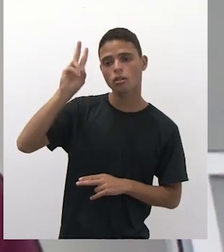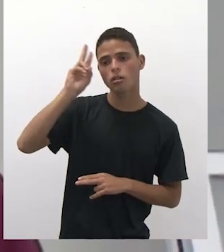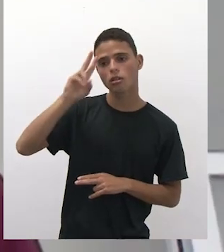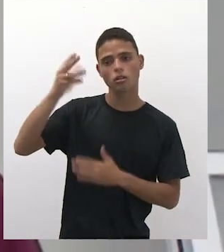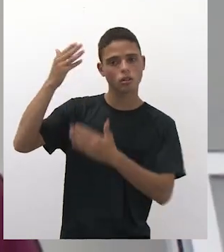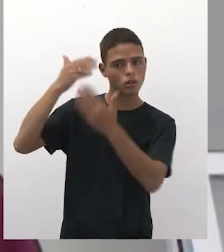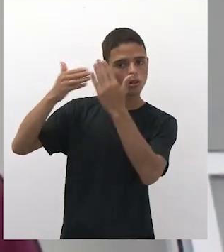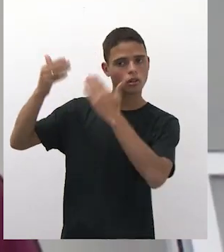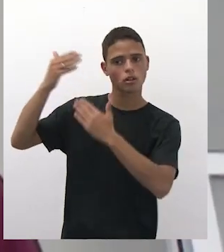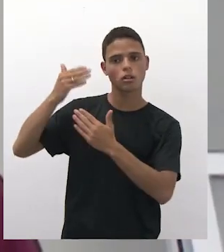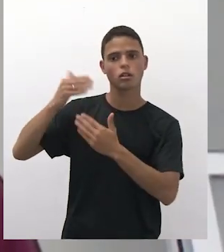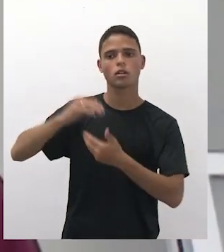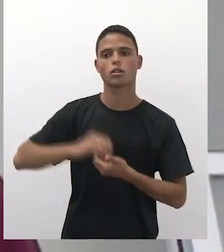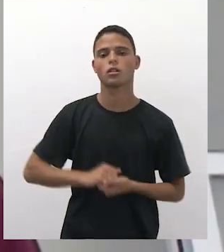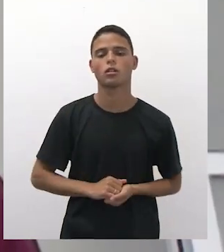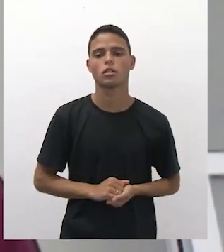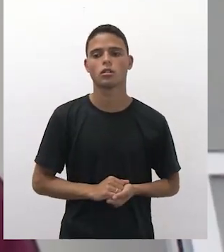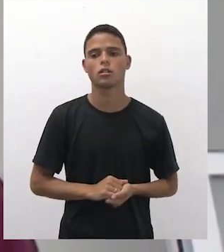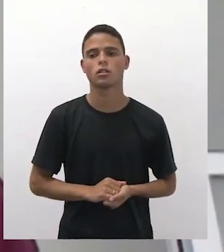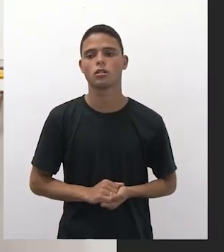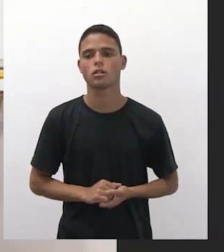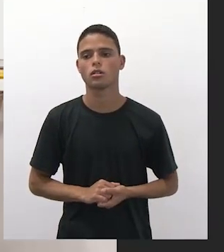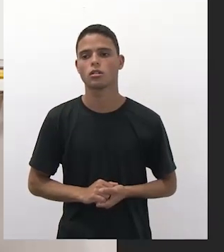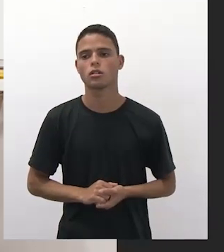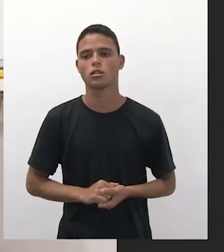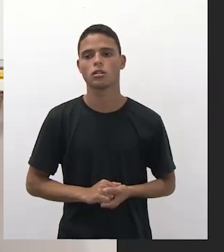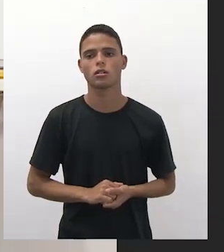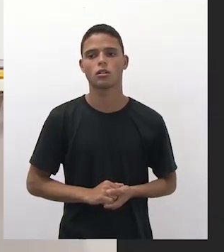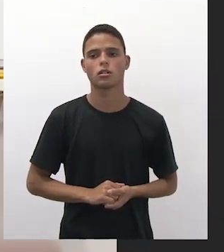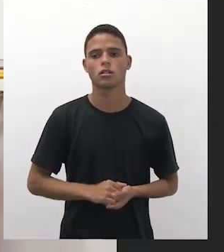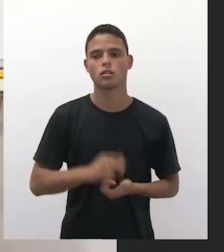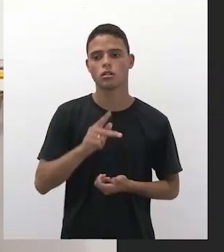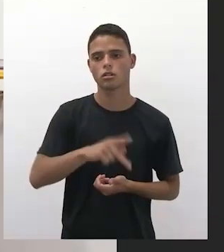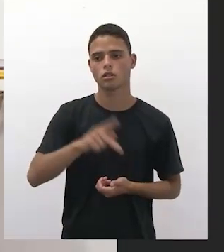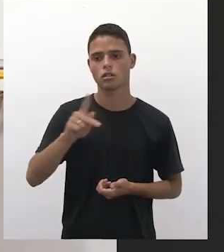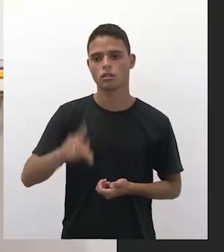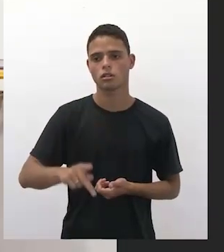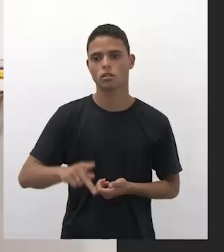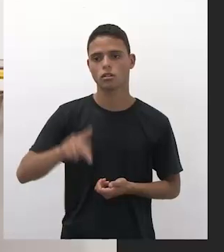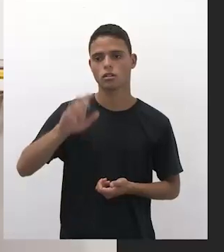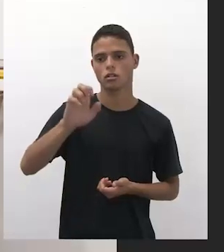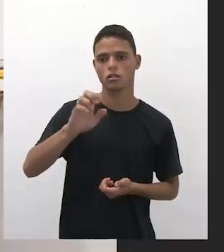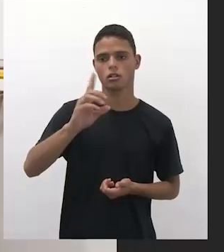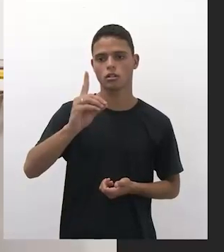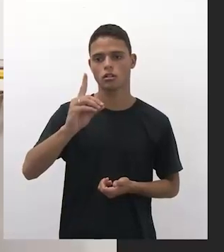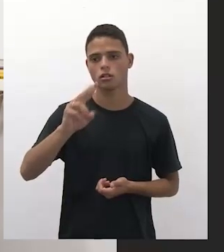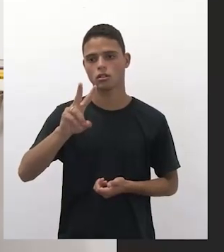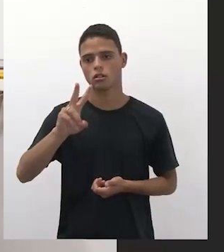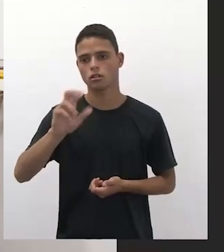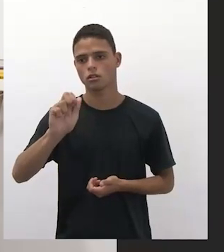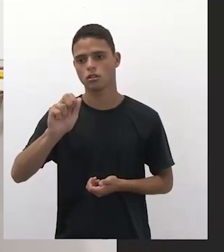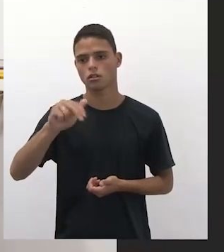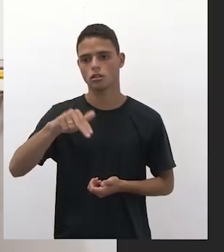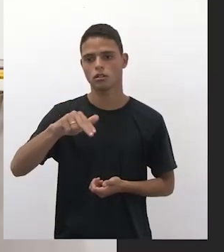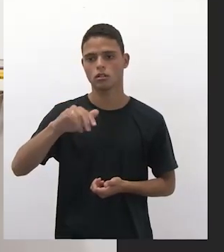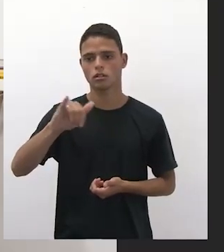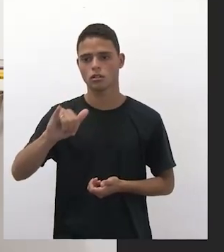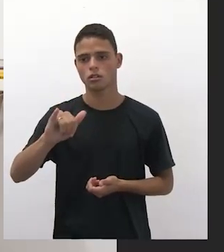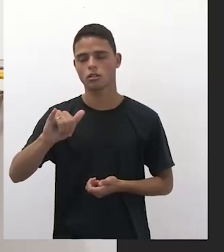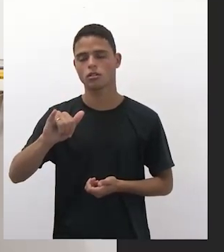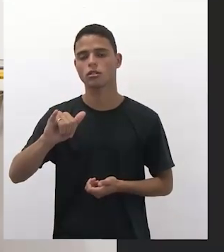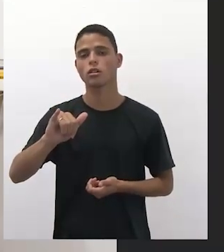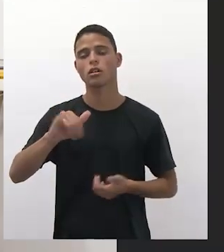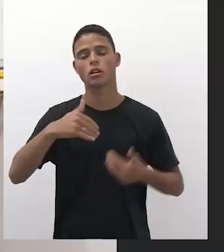podemos continuar? Oi, Diógenes, peço desculpa, minha internet caiu e eu estou aqui no celular. Qualquer coisa